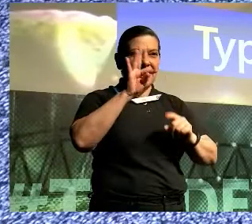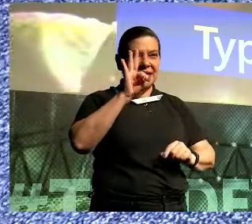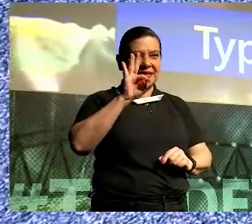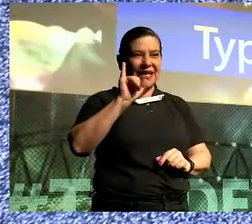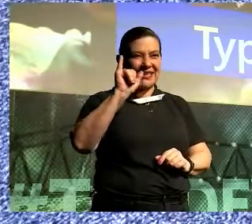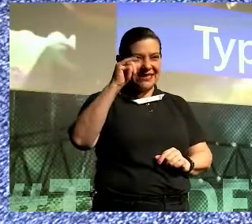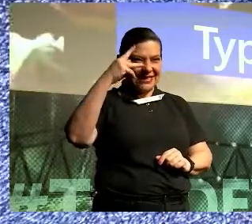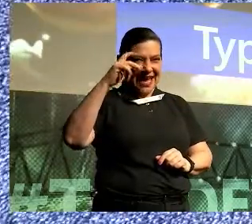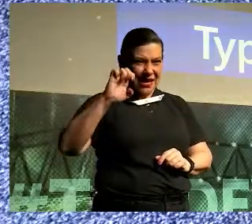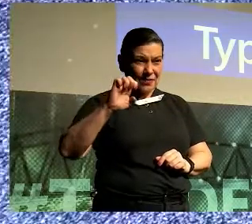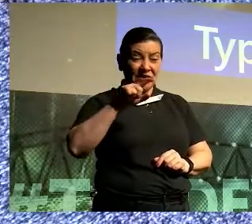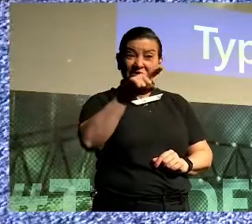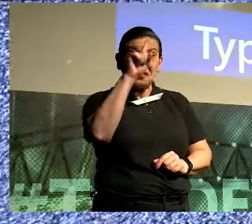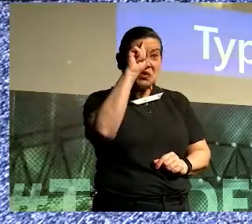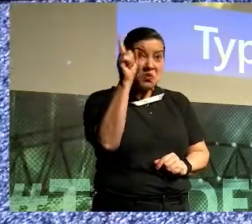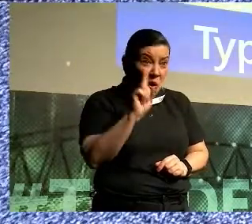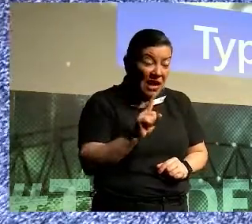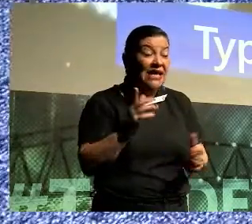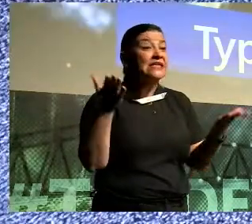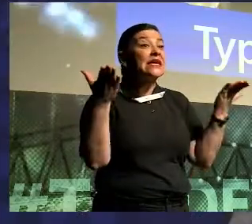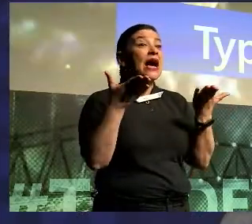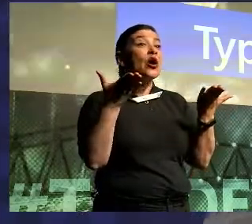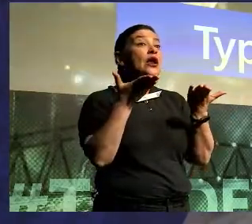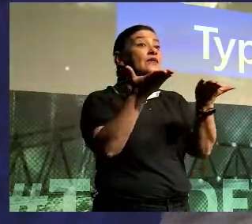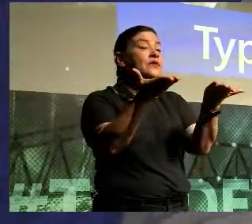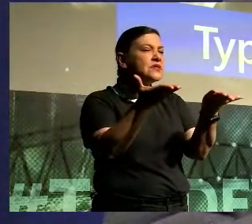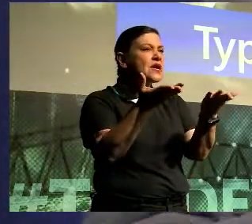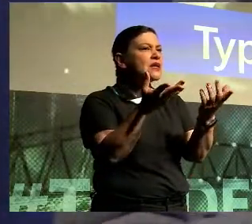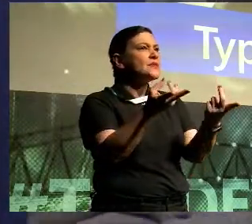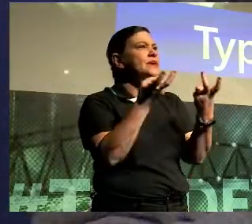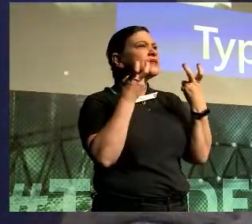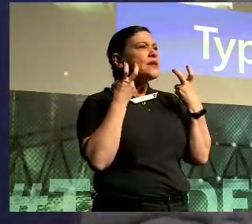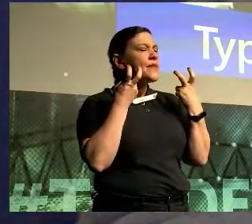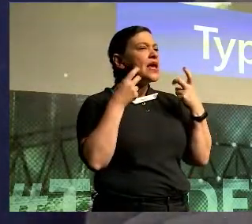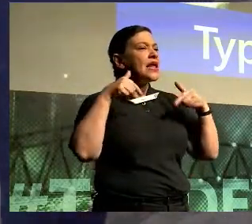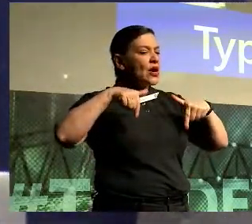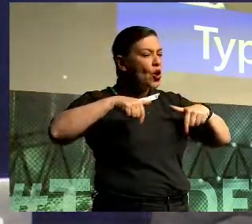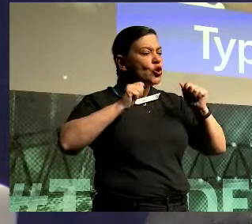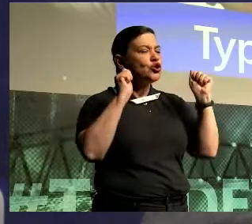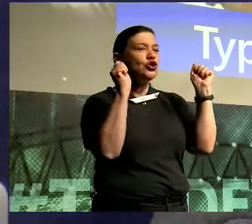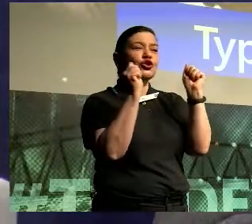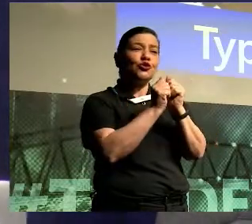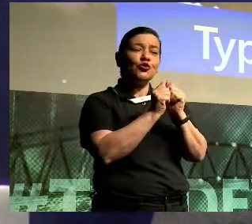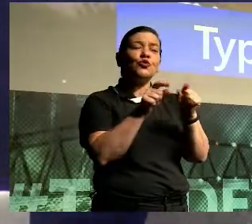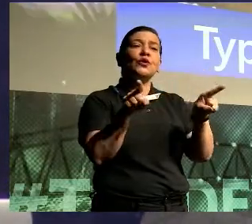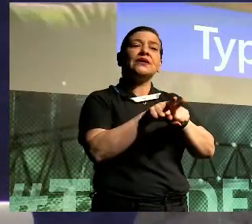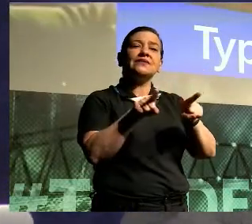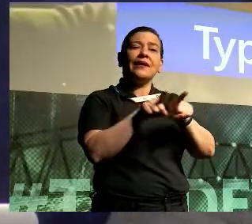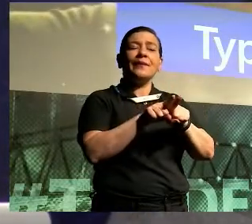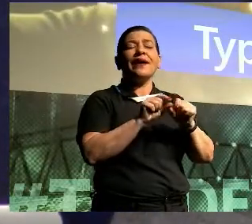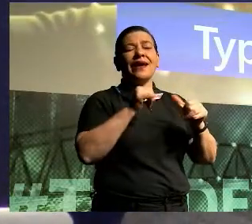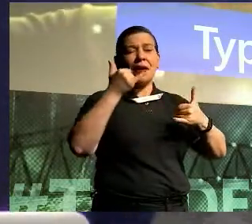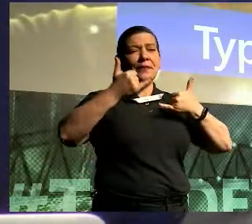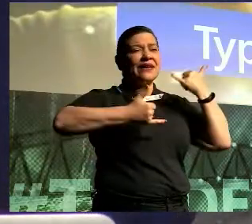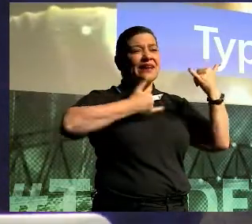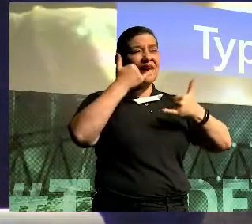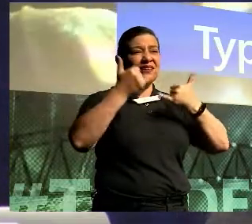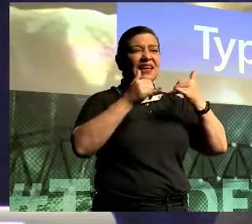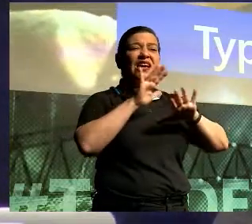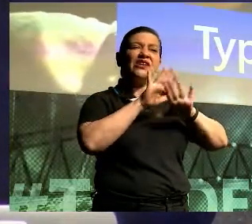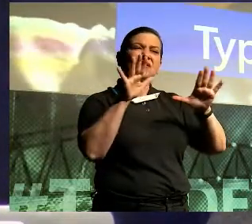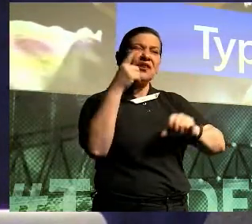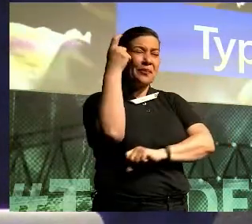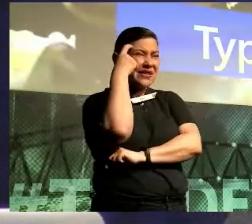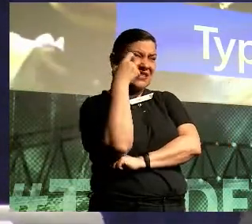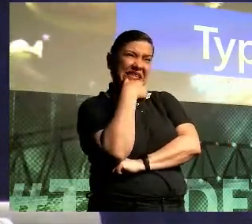vocês provavelmente nem imaginavam, mas é para vocês virem com uma jornada comigo e se divertir no meio do caminho, em vez de ficar encanado